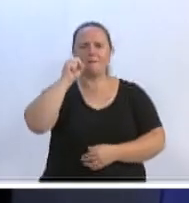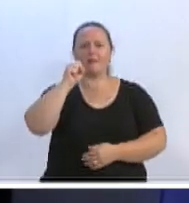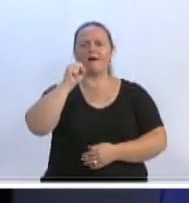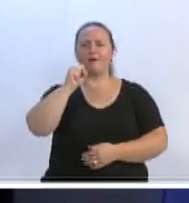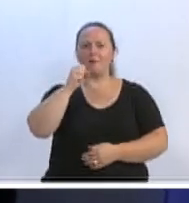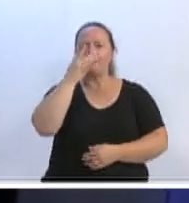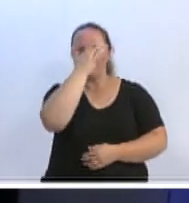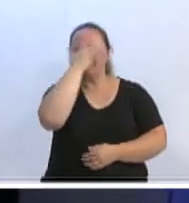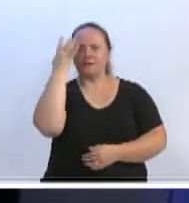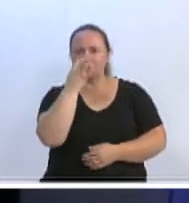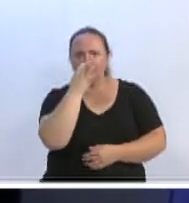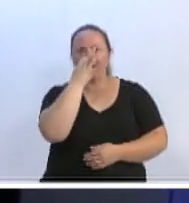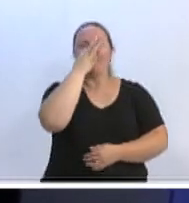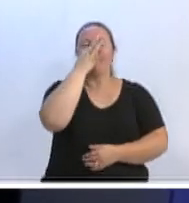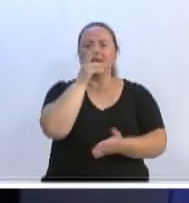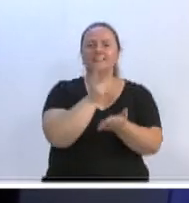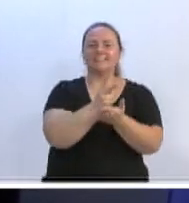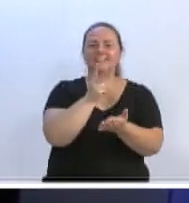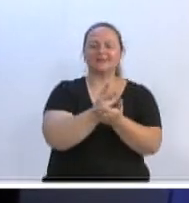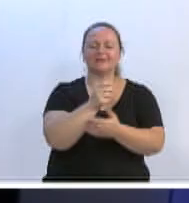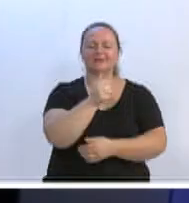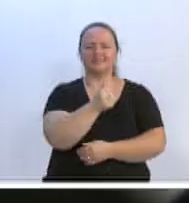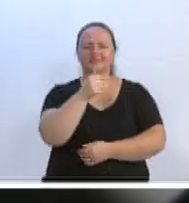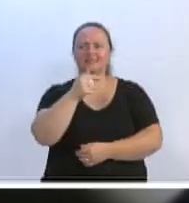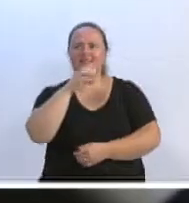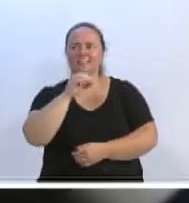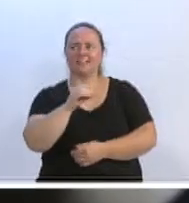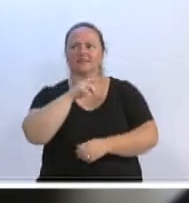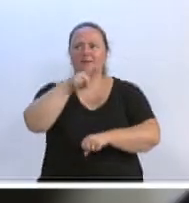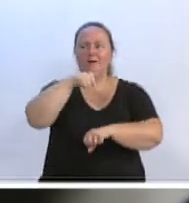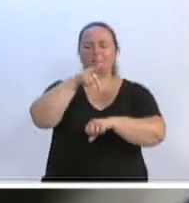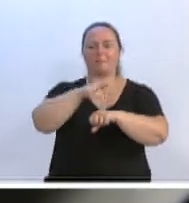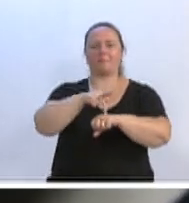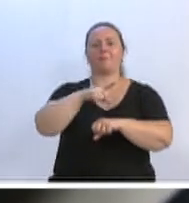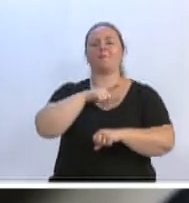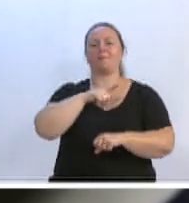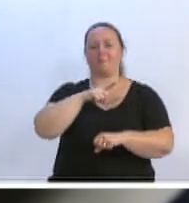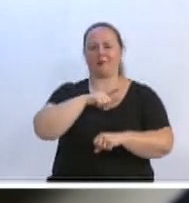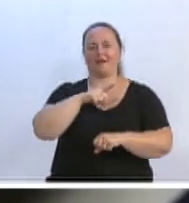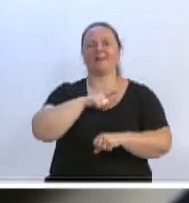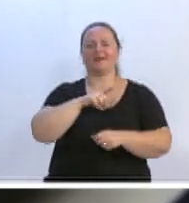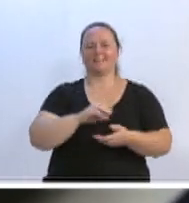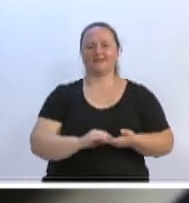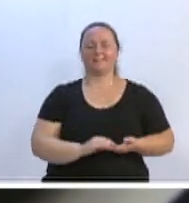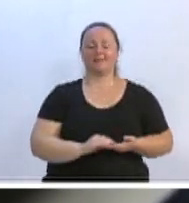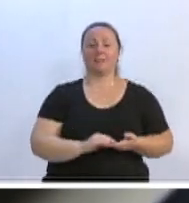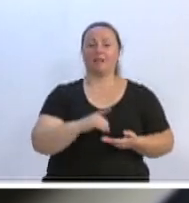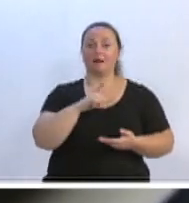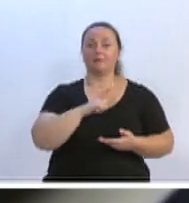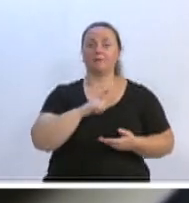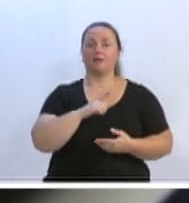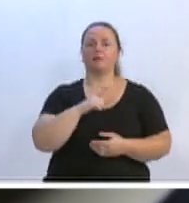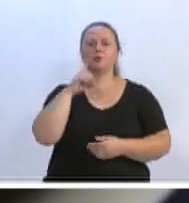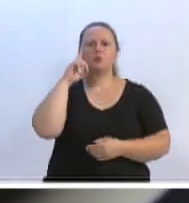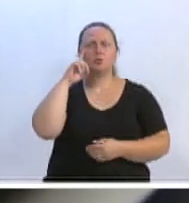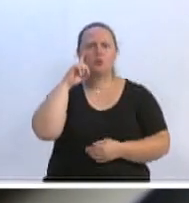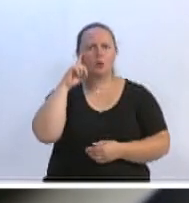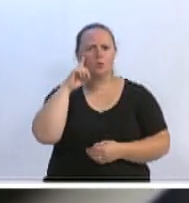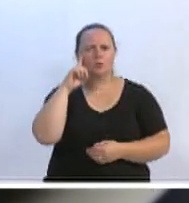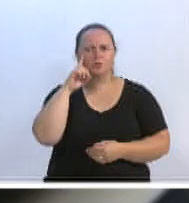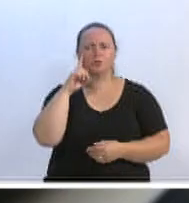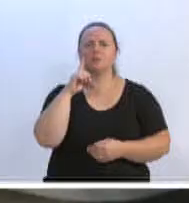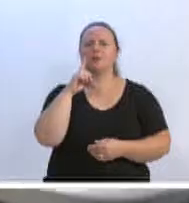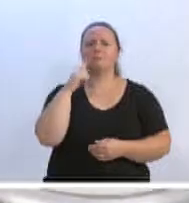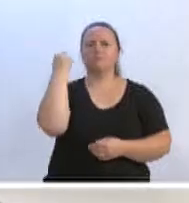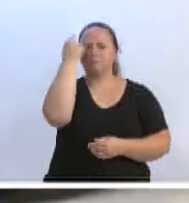seus ouvintes em 170 países do planeta, 24 horas por dia, as mensagens da Palavra de Deus,